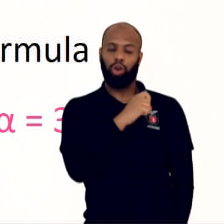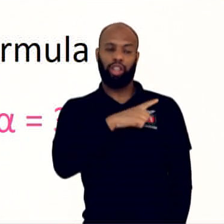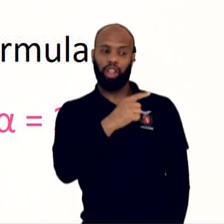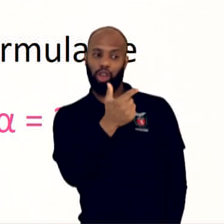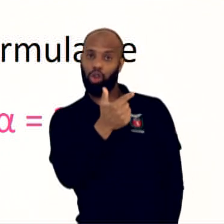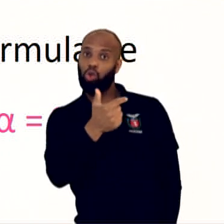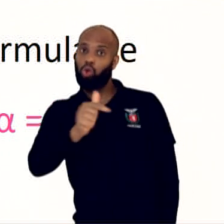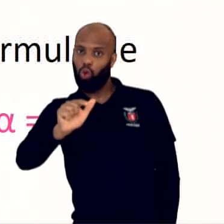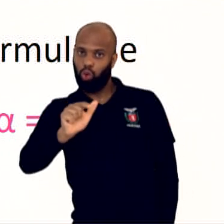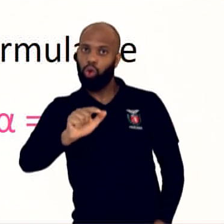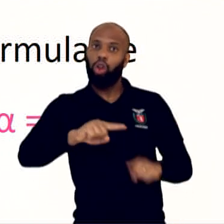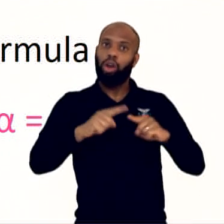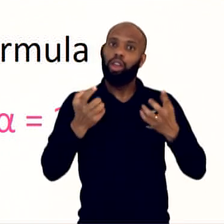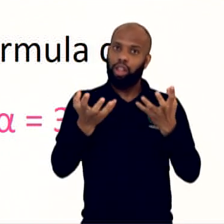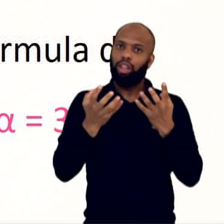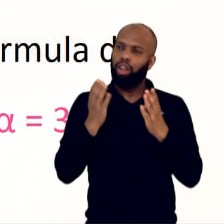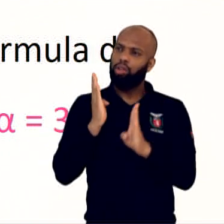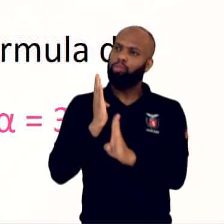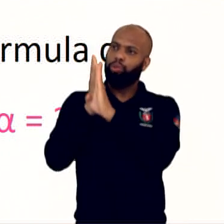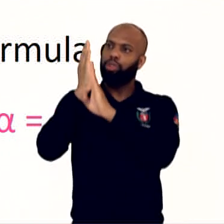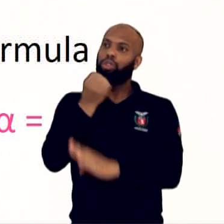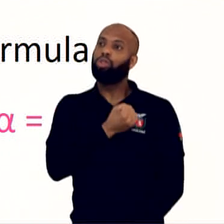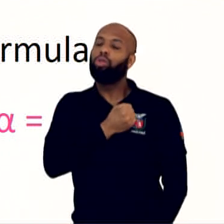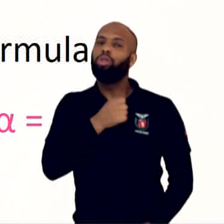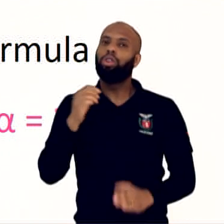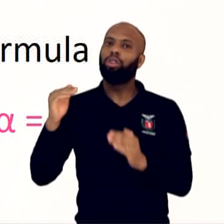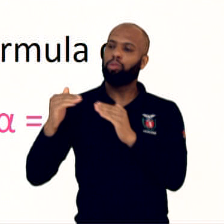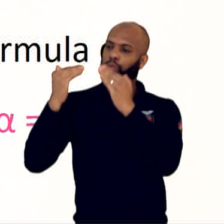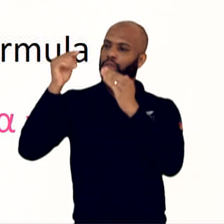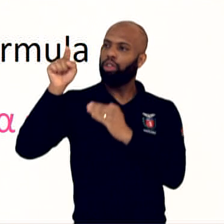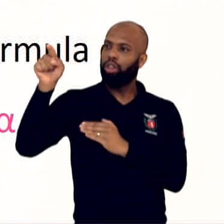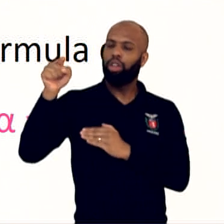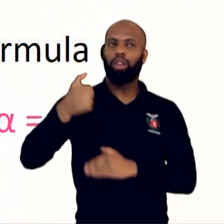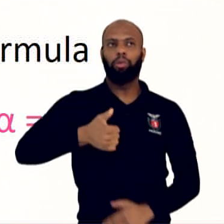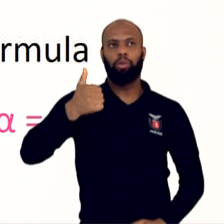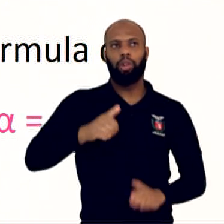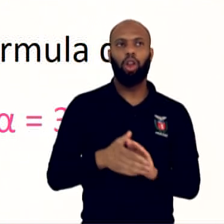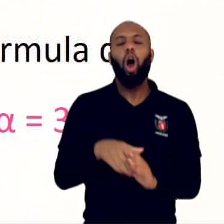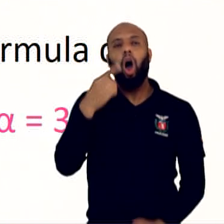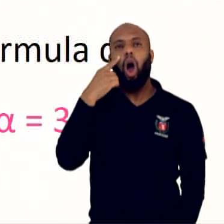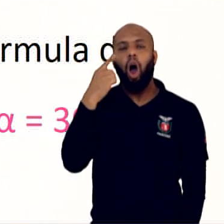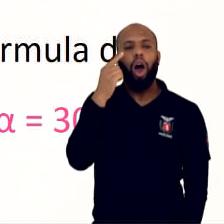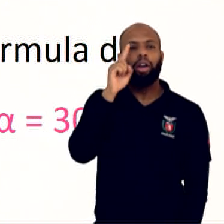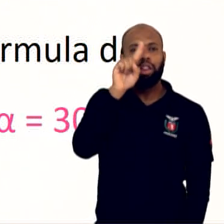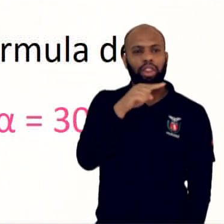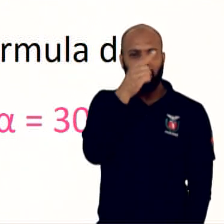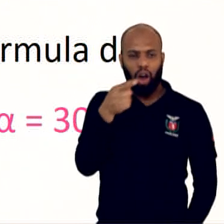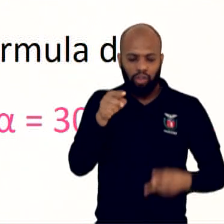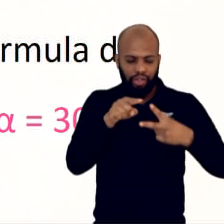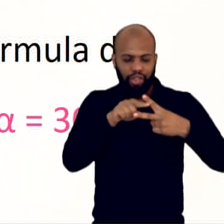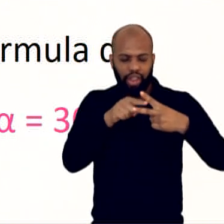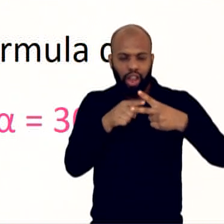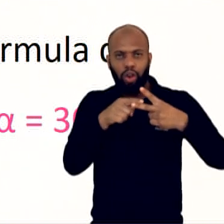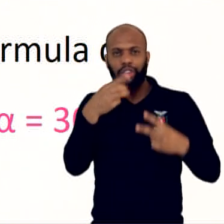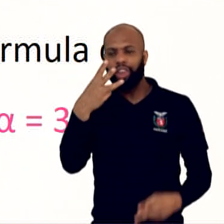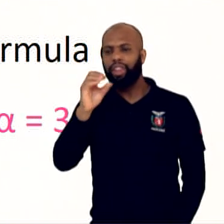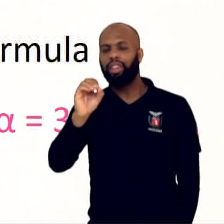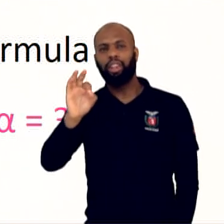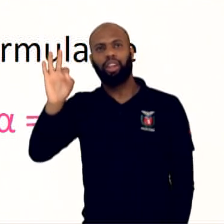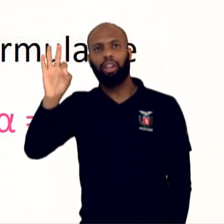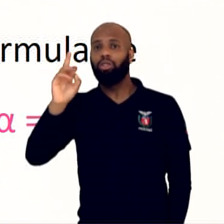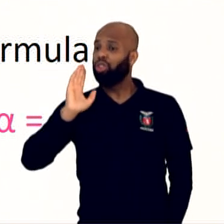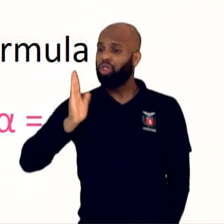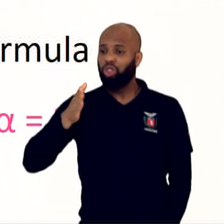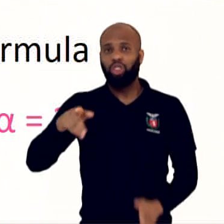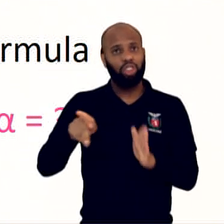quadrante. 30 graus. Espera aí, ângulo alfa 30 graus, mas ele já é do primeiro quadrante. Então, necessariamente, a redução